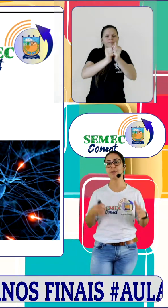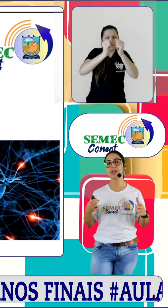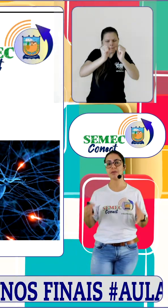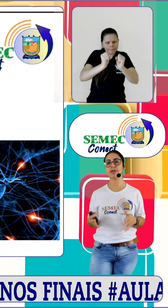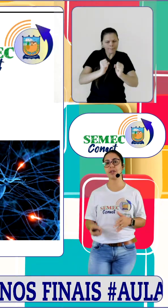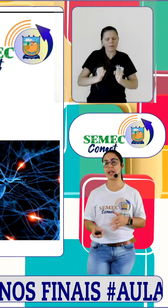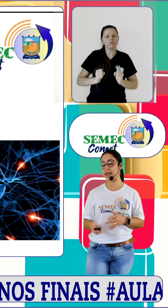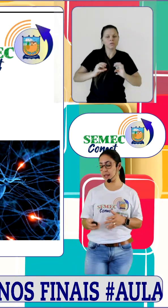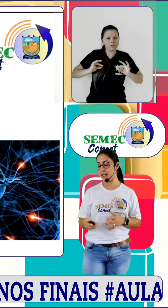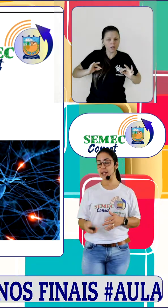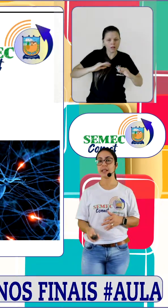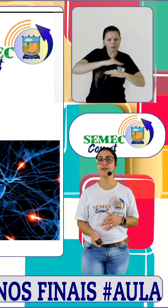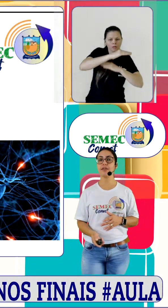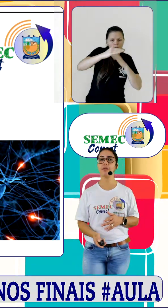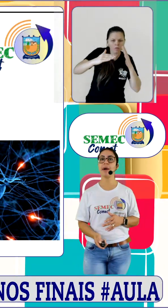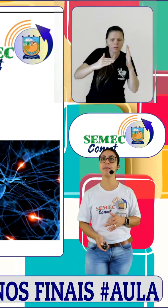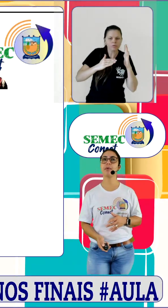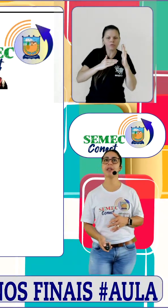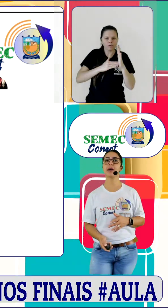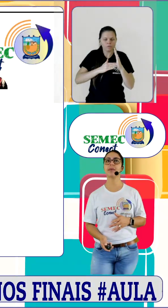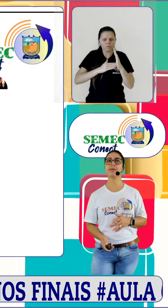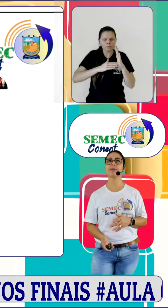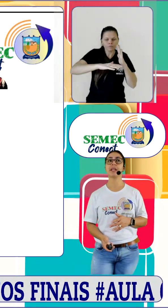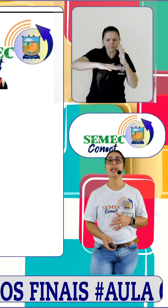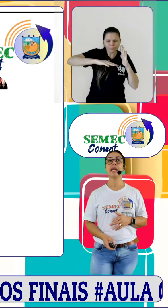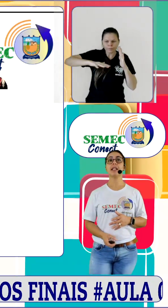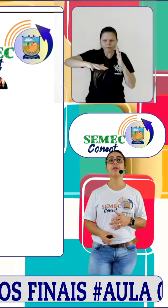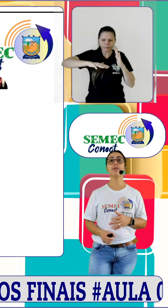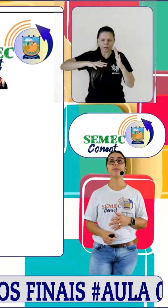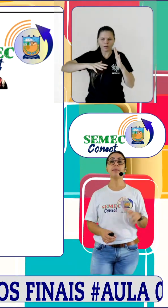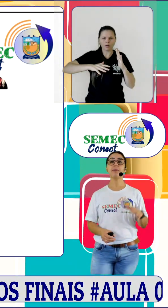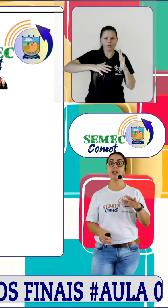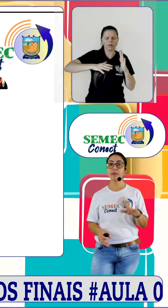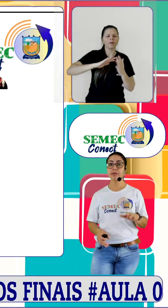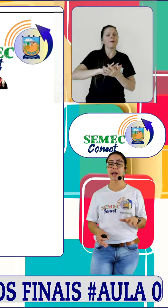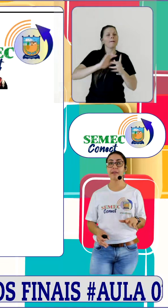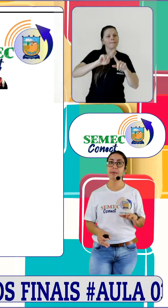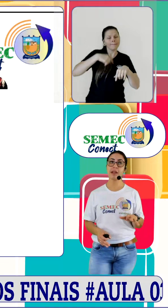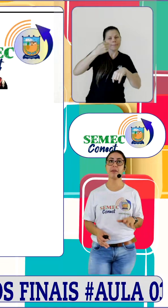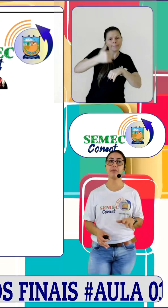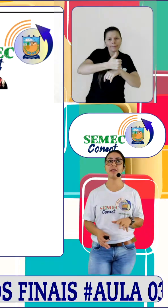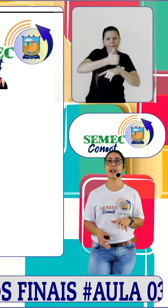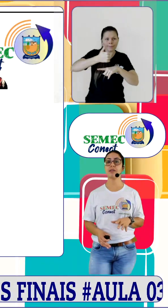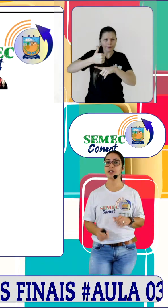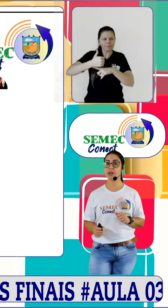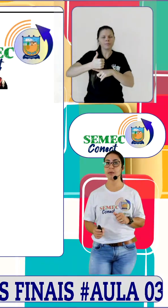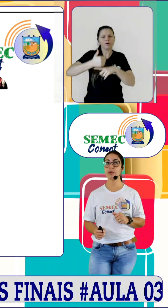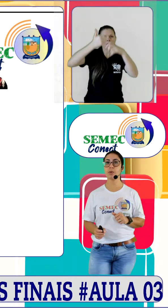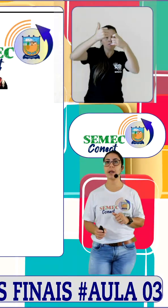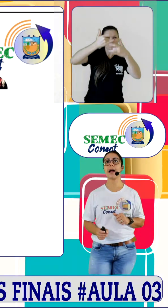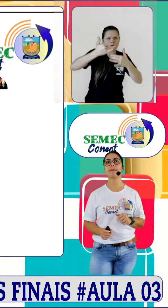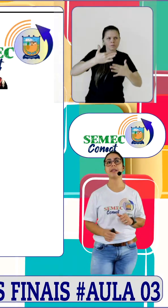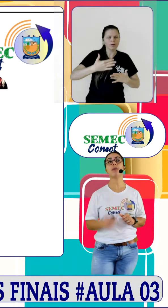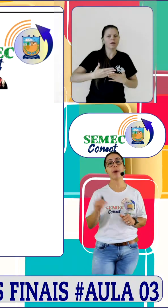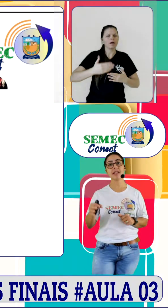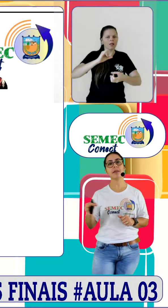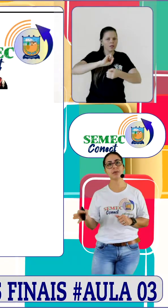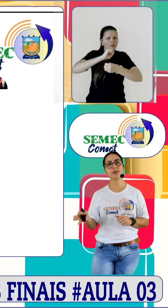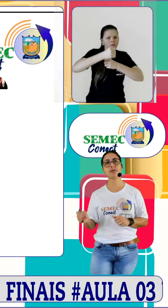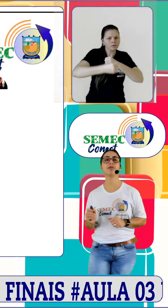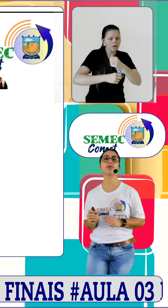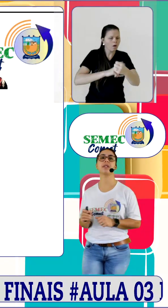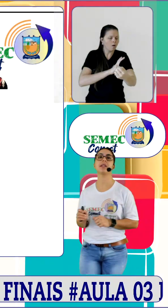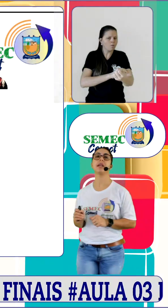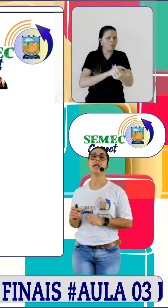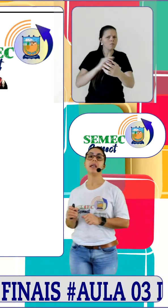possam funcionar de forma harmônica. Então, primeiro vamos falar do sistema muscular e quais são as